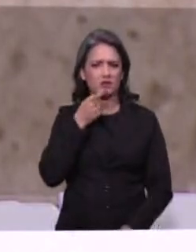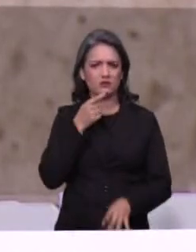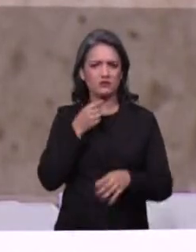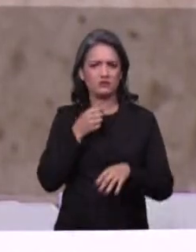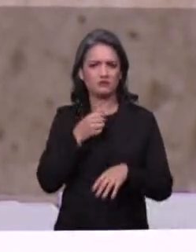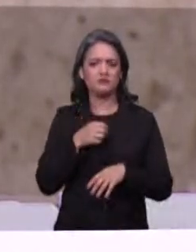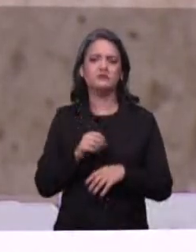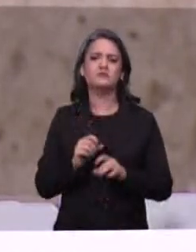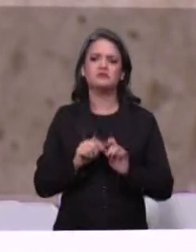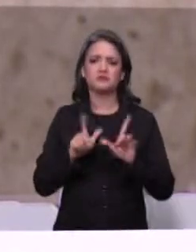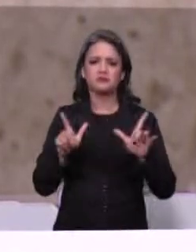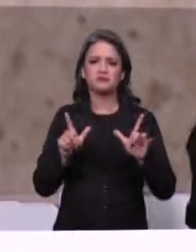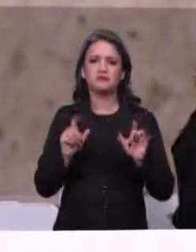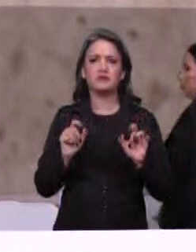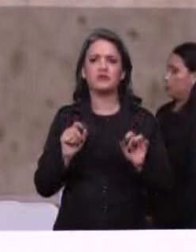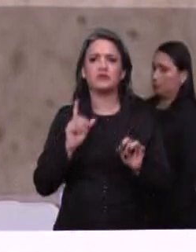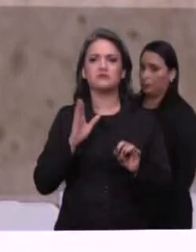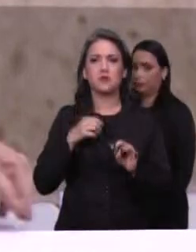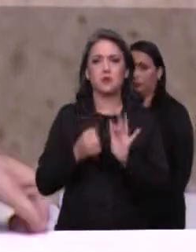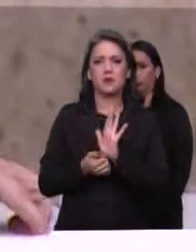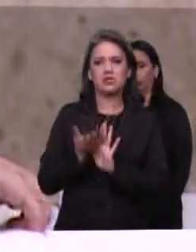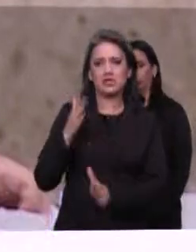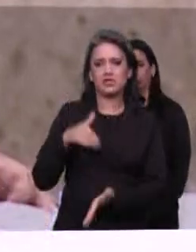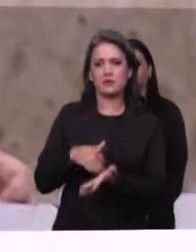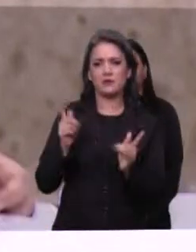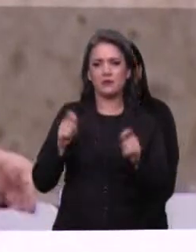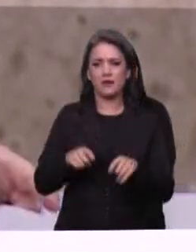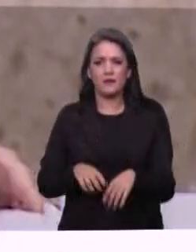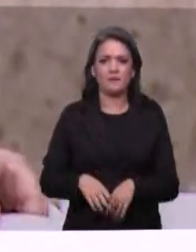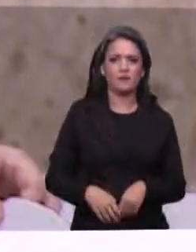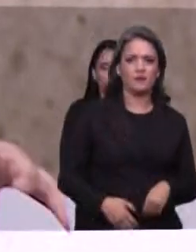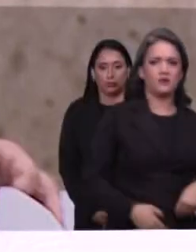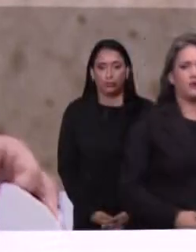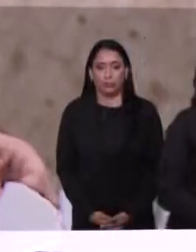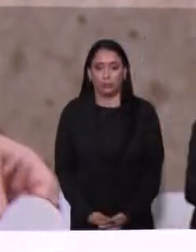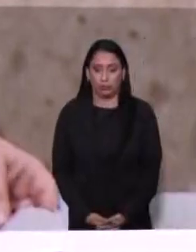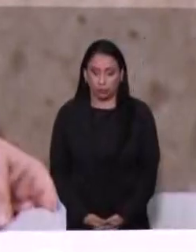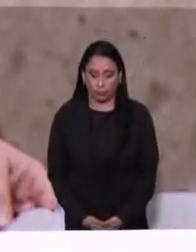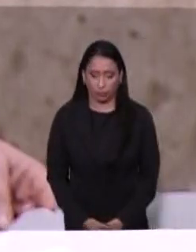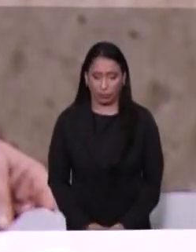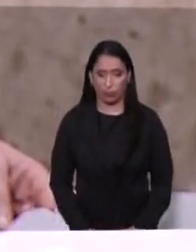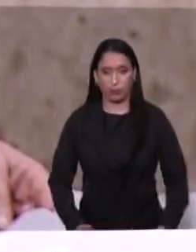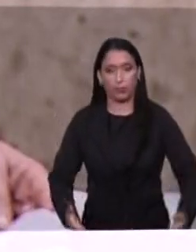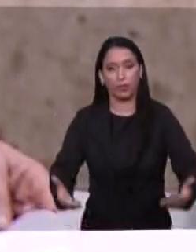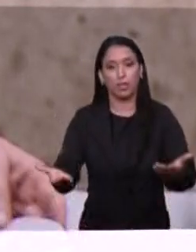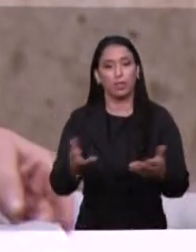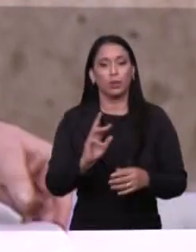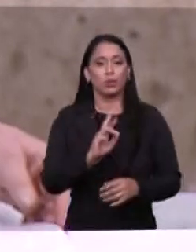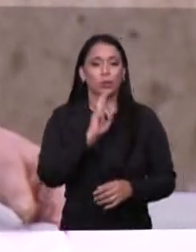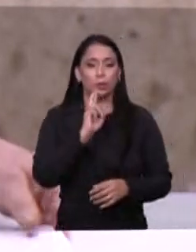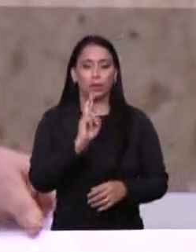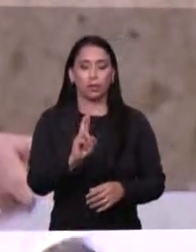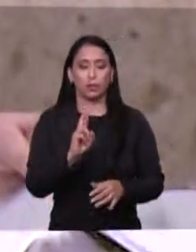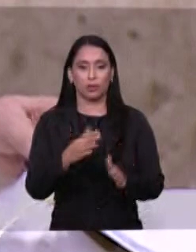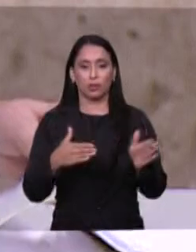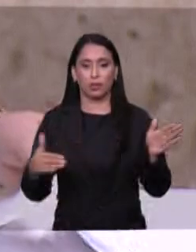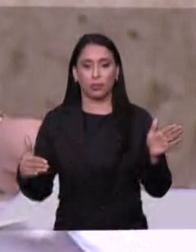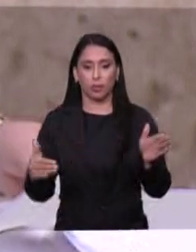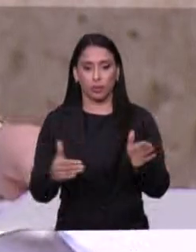comunidades tradicionais na região do semiárido do Estado. Proclamo o resultado. O tribunal,